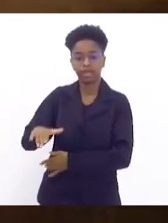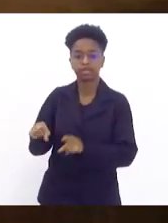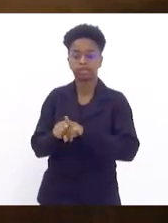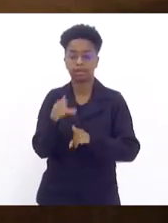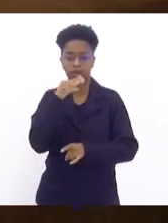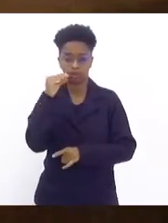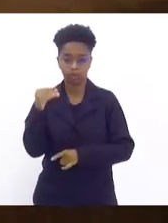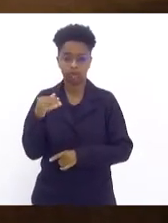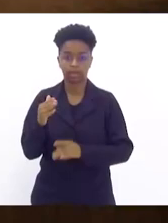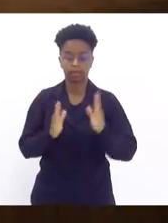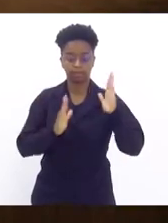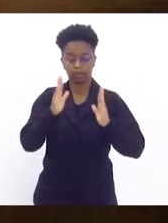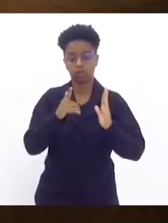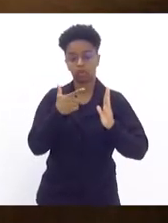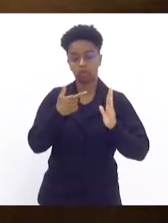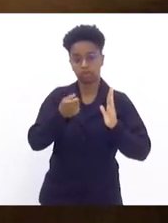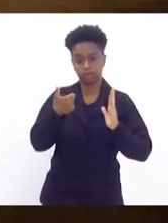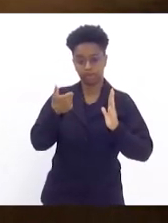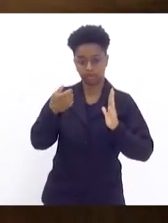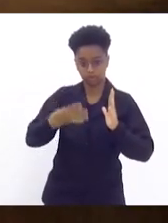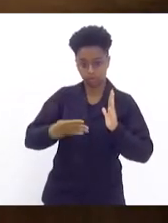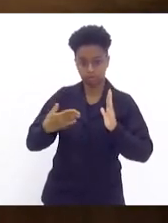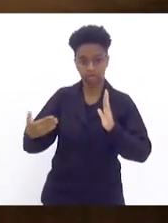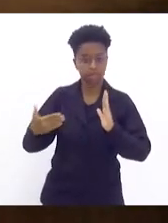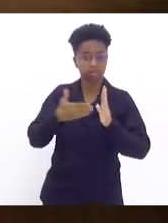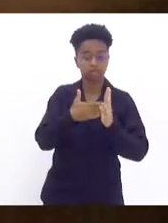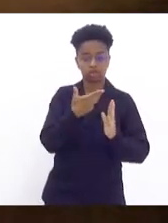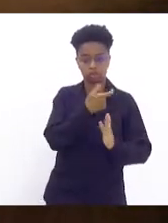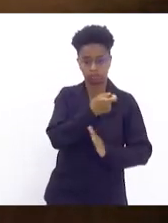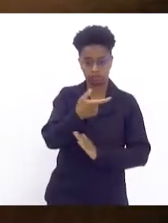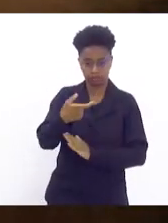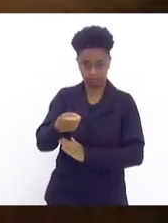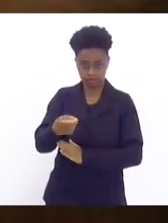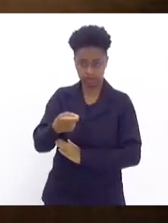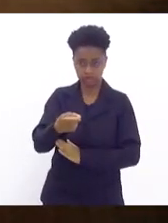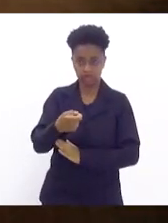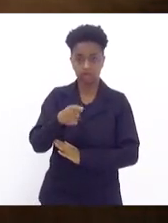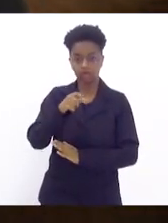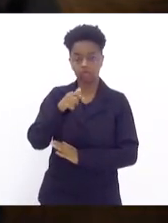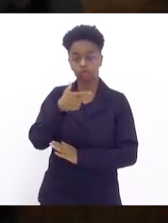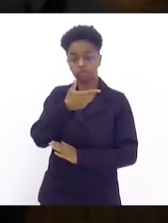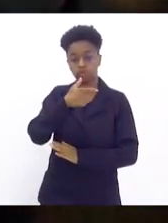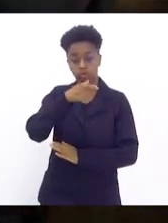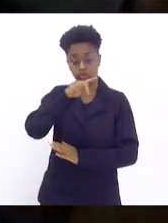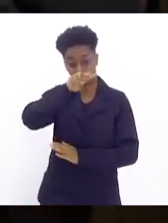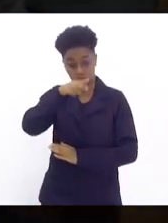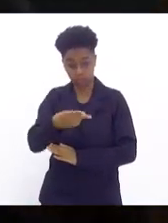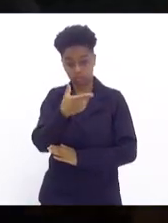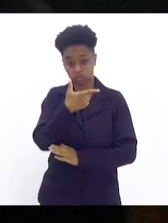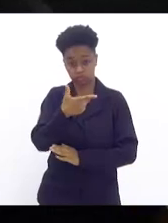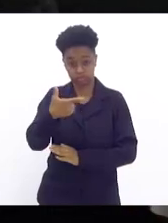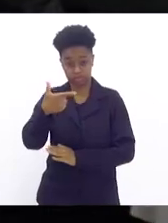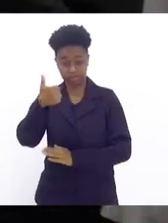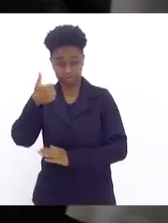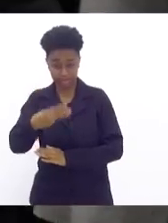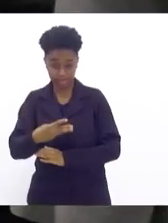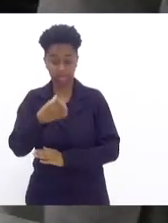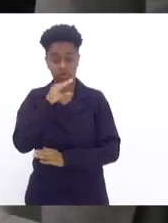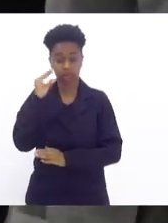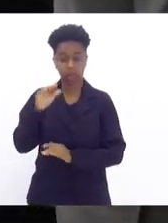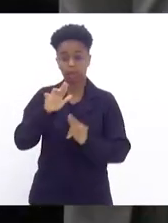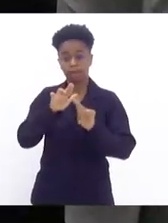2014 a 2020 foram duas mil 213 adolescentes vítimas de homicídio